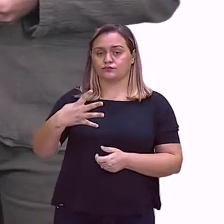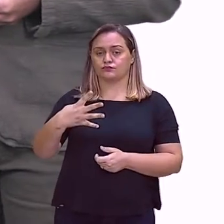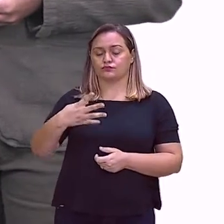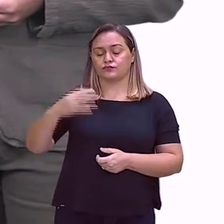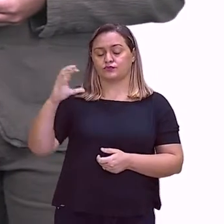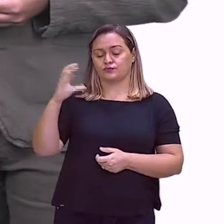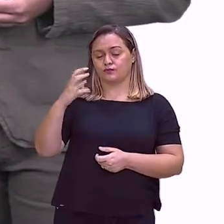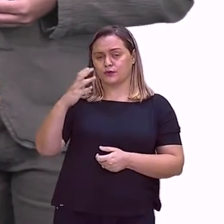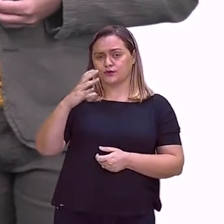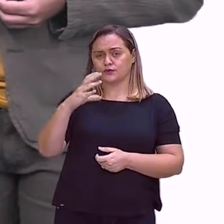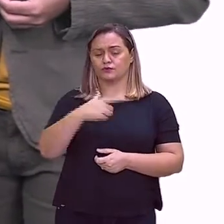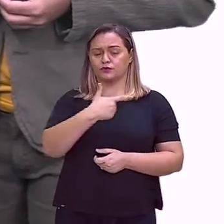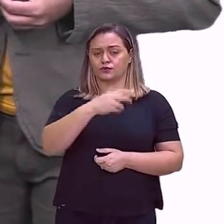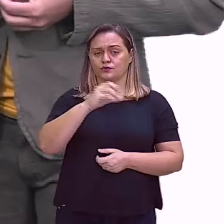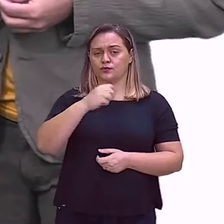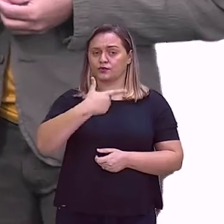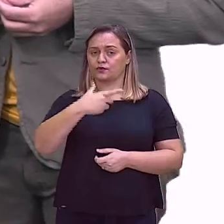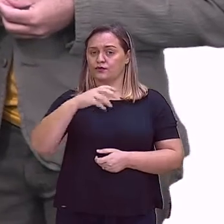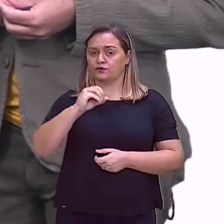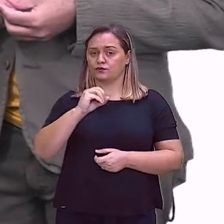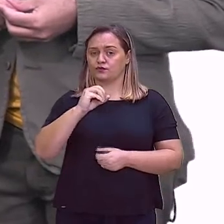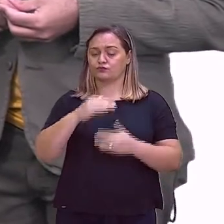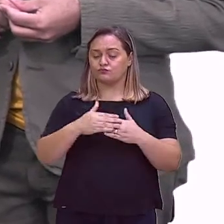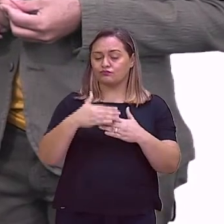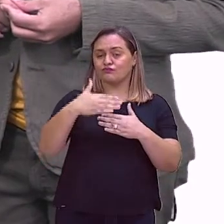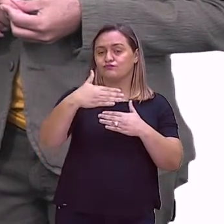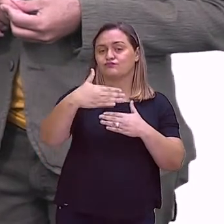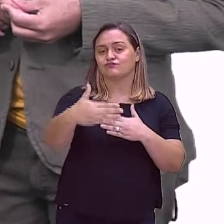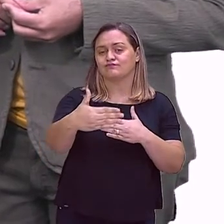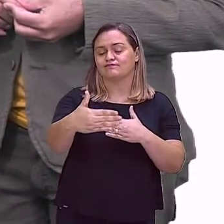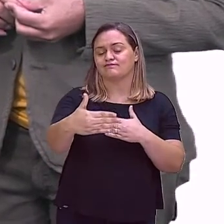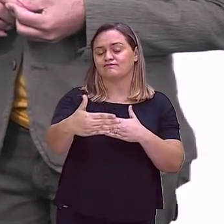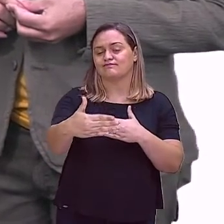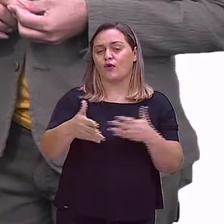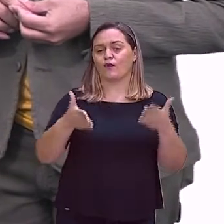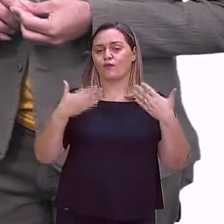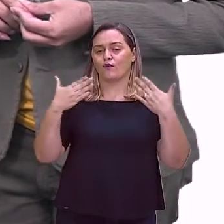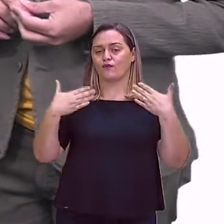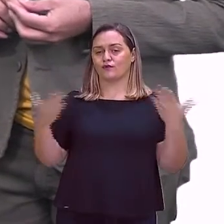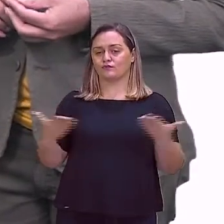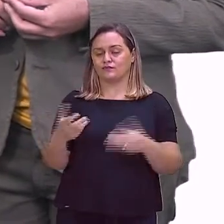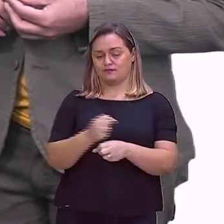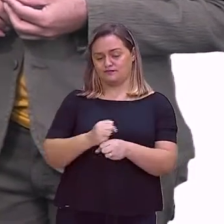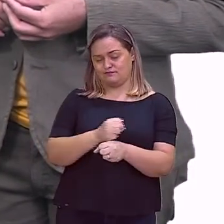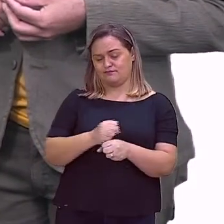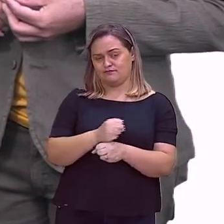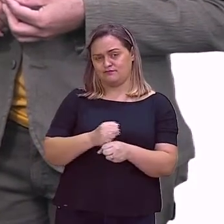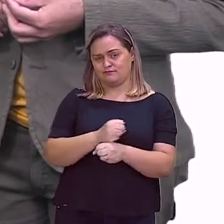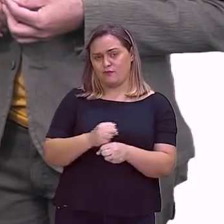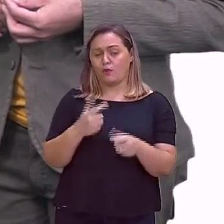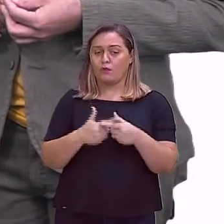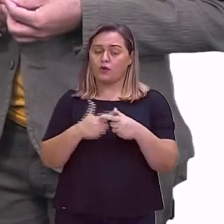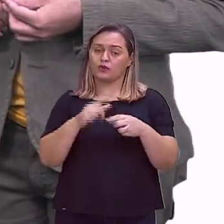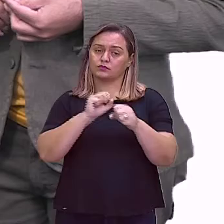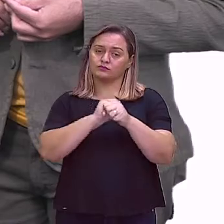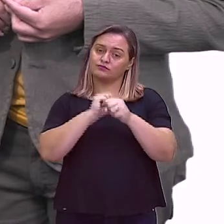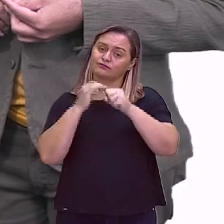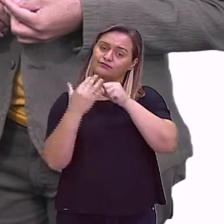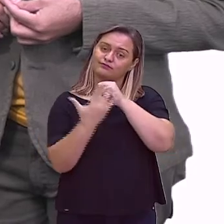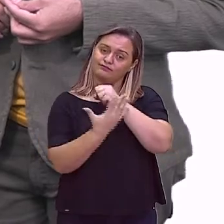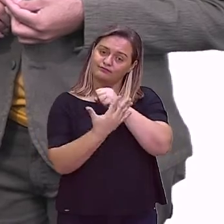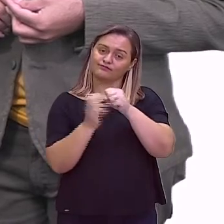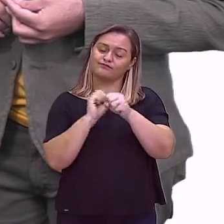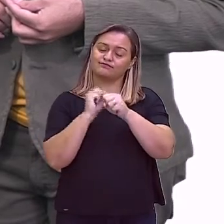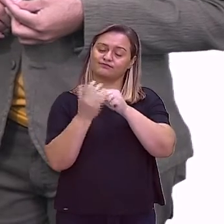os Jogos foram adiados para o verão de 2021, com um dos principais efeitos da pandemia de